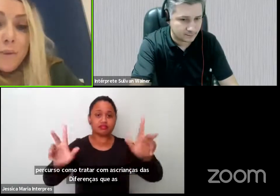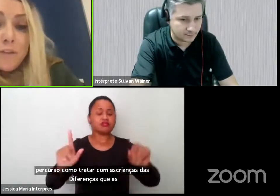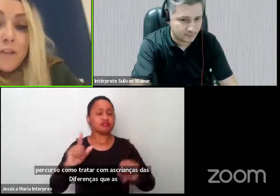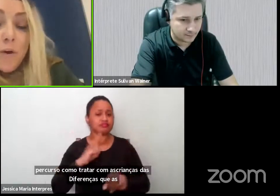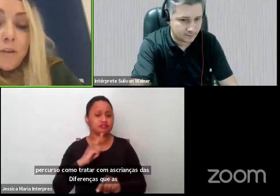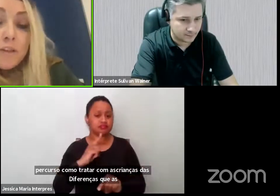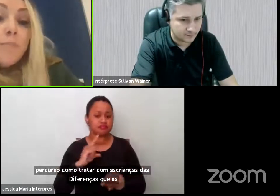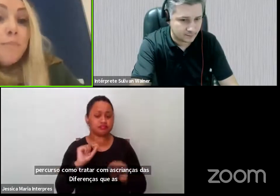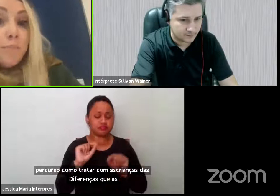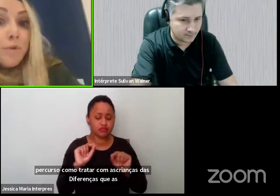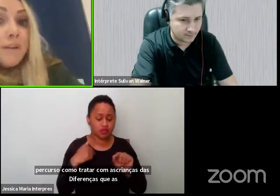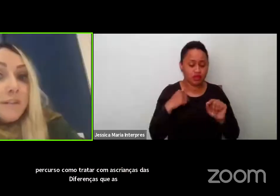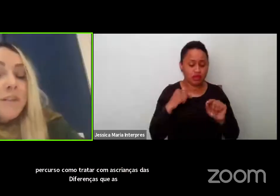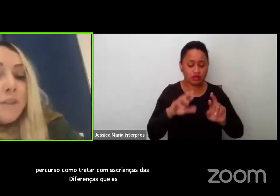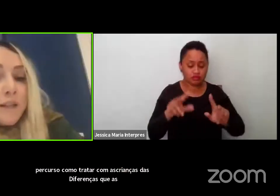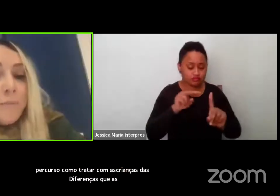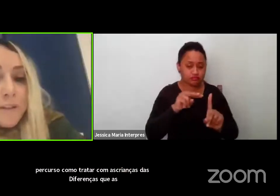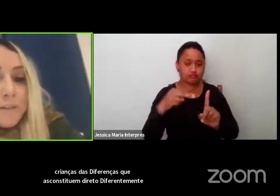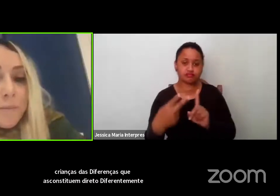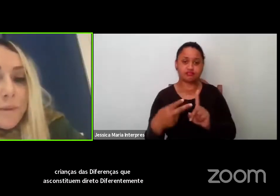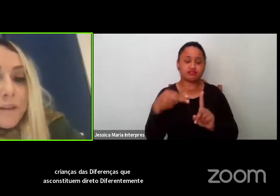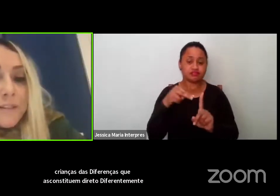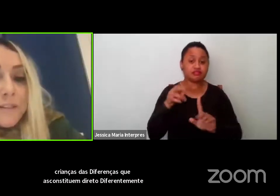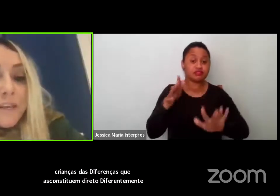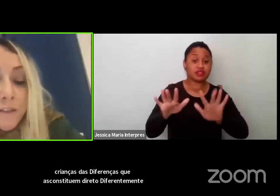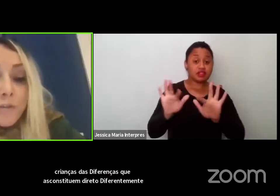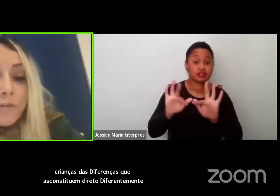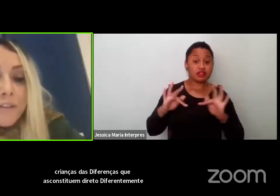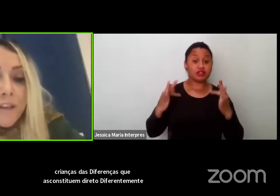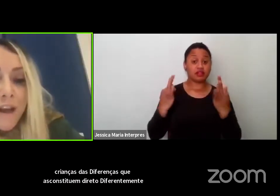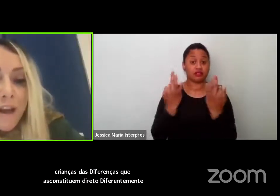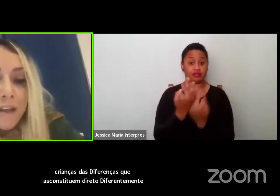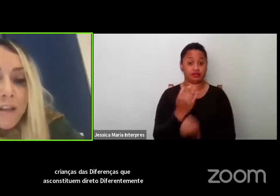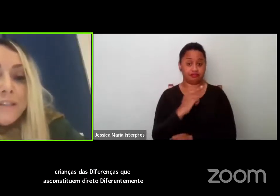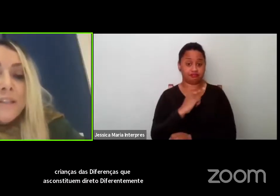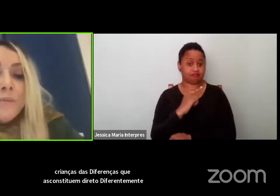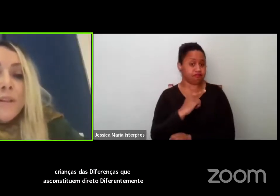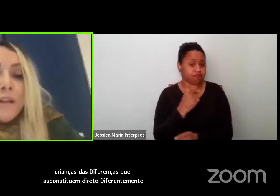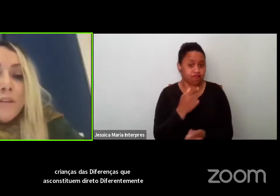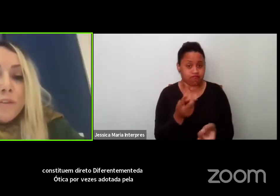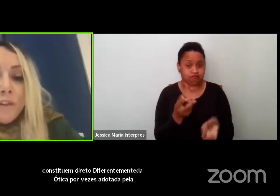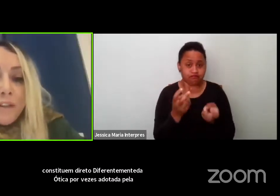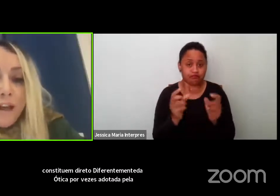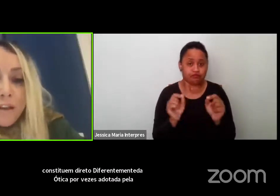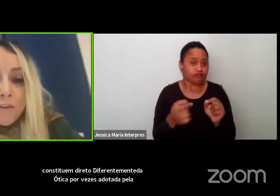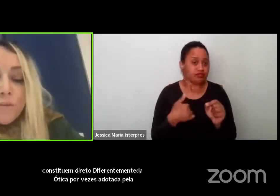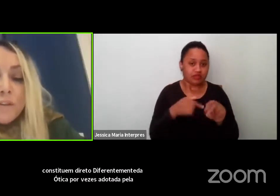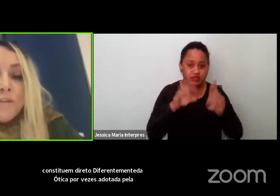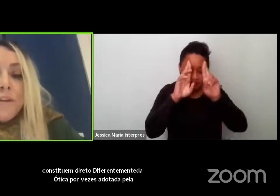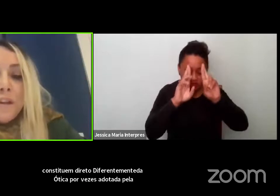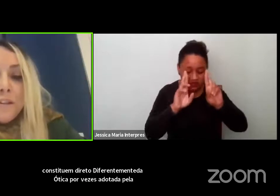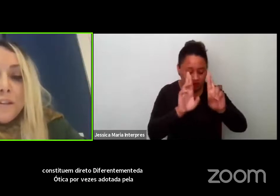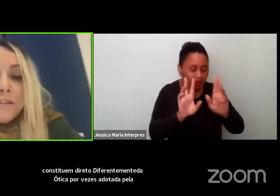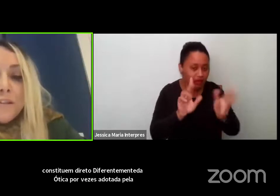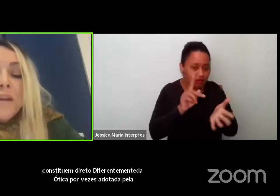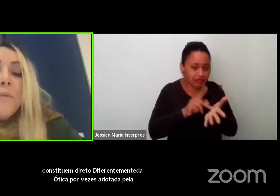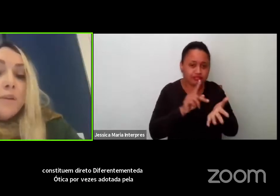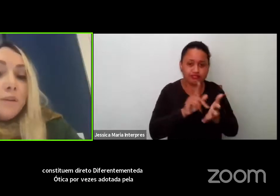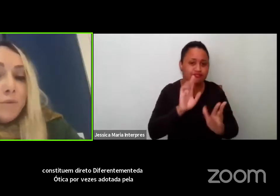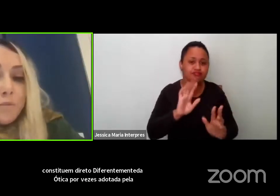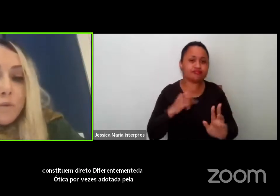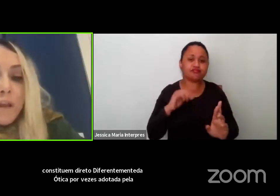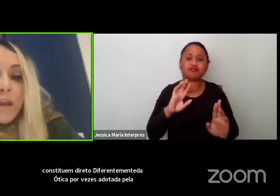diferentemente da ótica por vezes adotada pelas famílias, sem desconsiderar e desrespeitar suas verdades, suas referências,